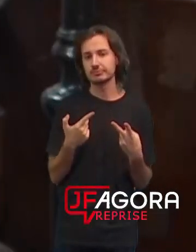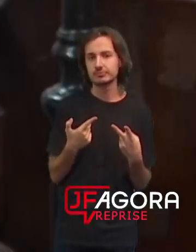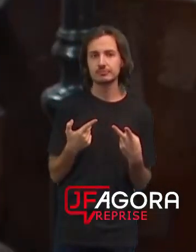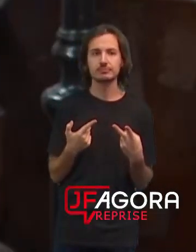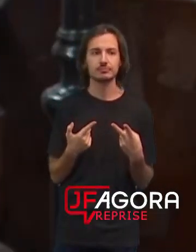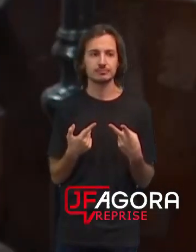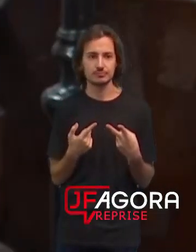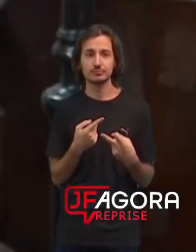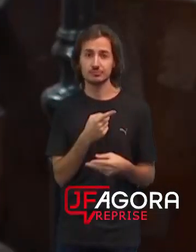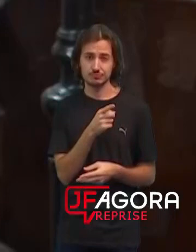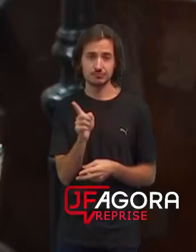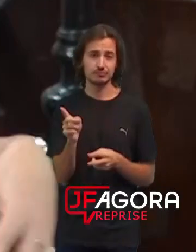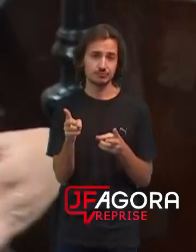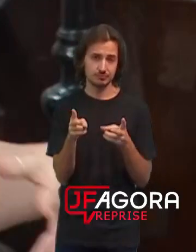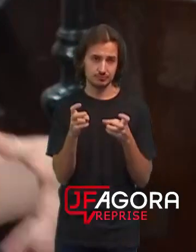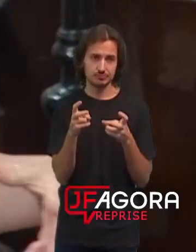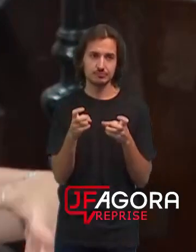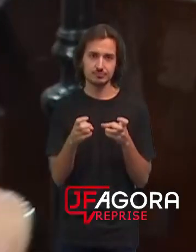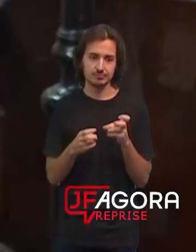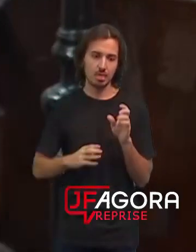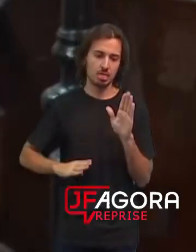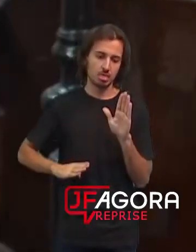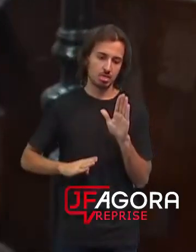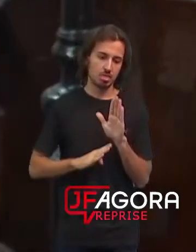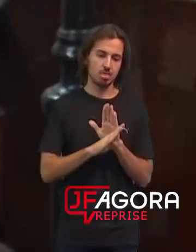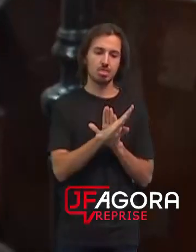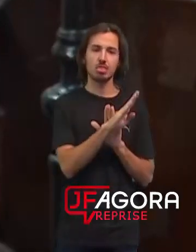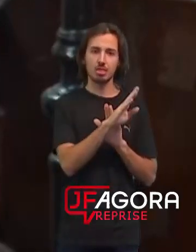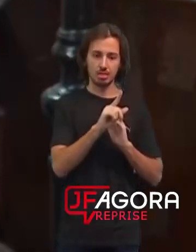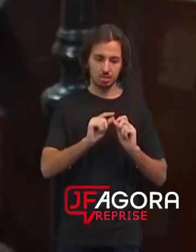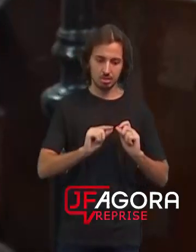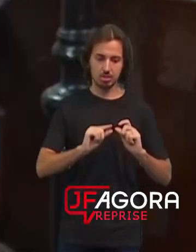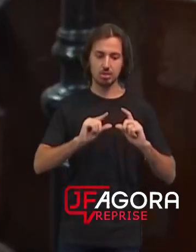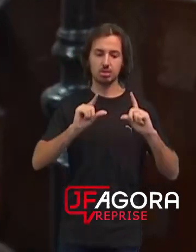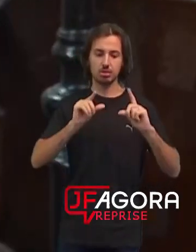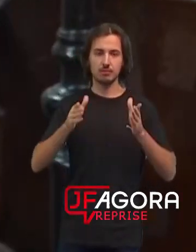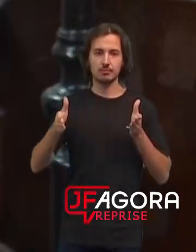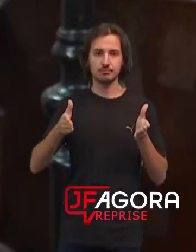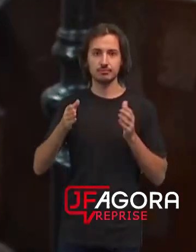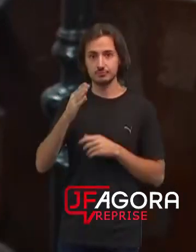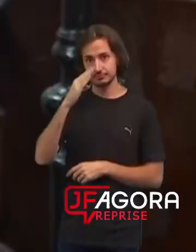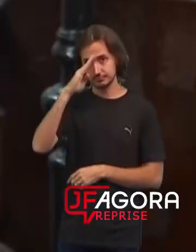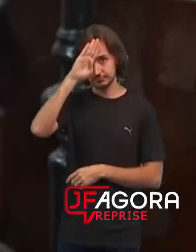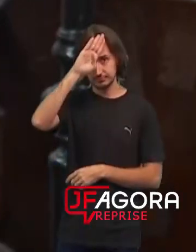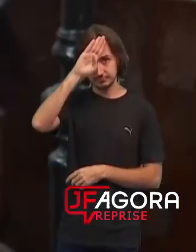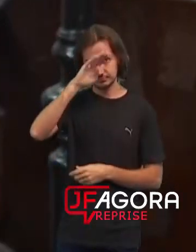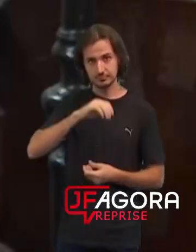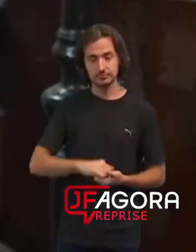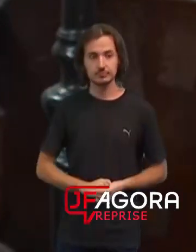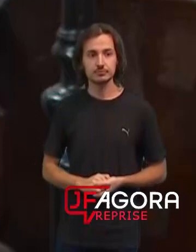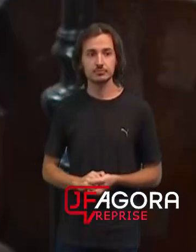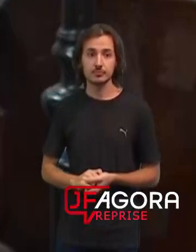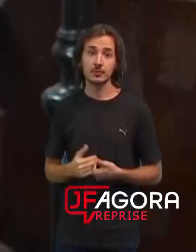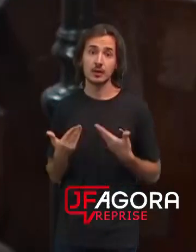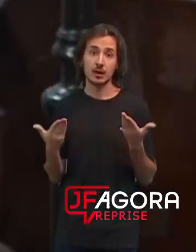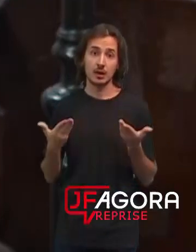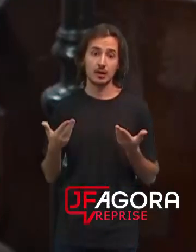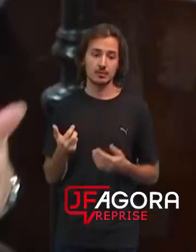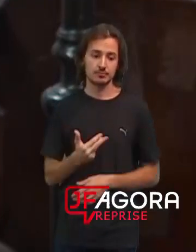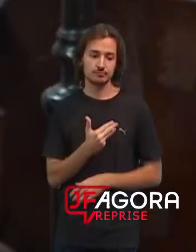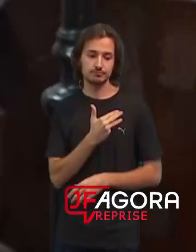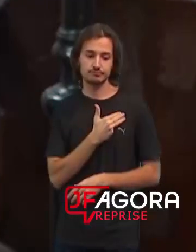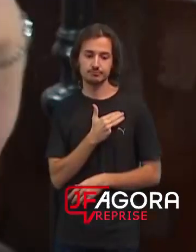a gente viu quanto isso foi acelerado durante o período Bolsonaro. E aí vem, né, o nosso governo Lula, e a gente já